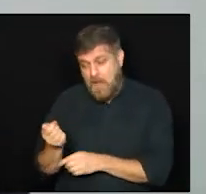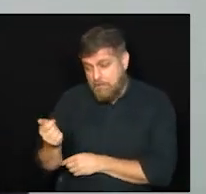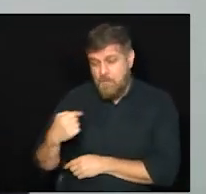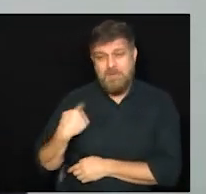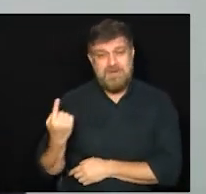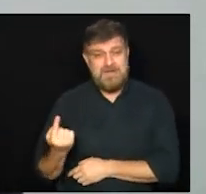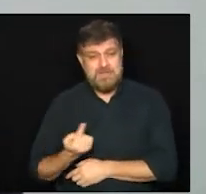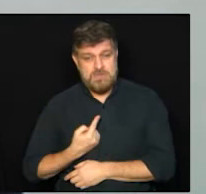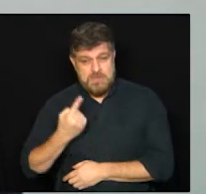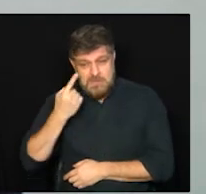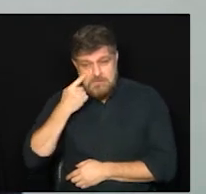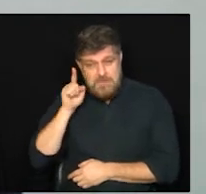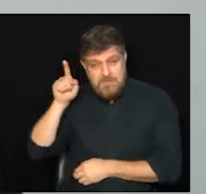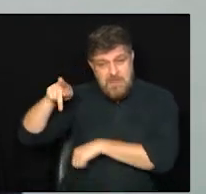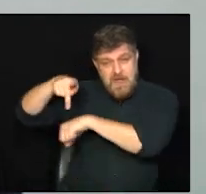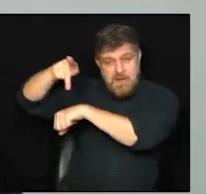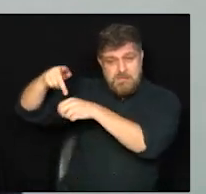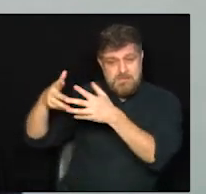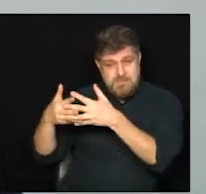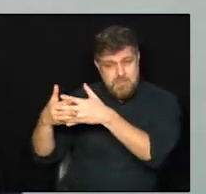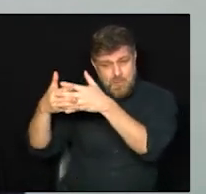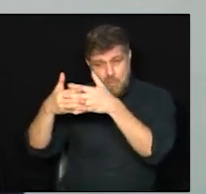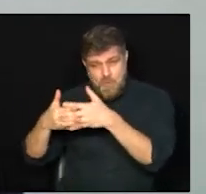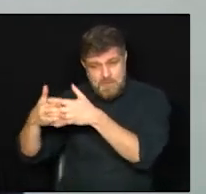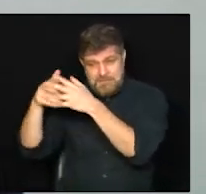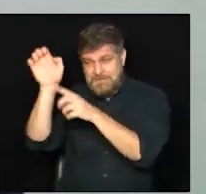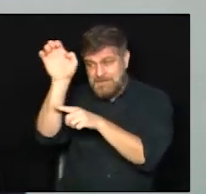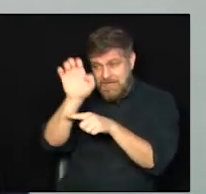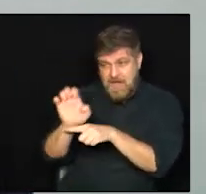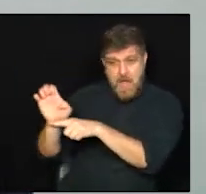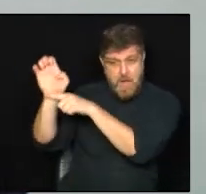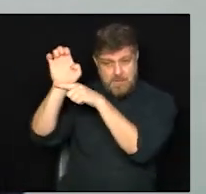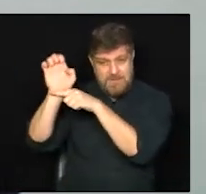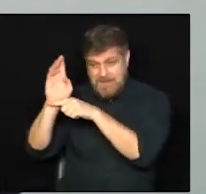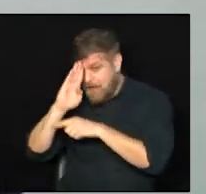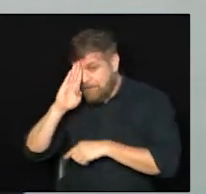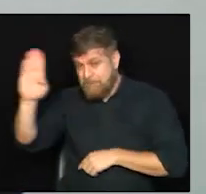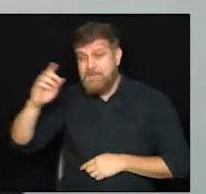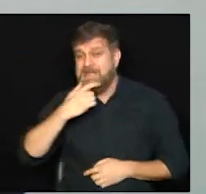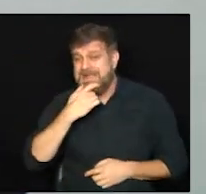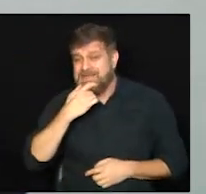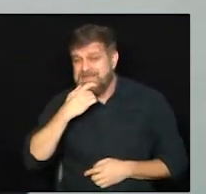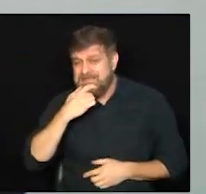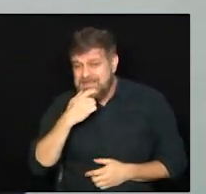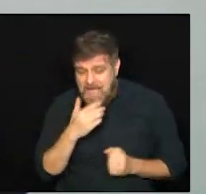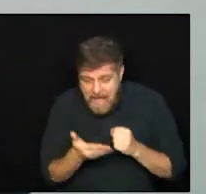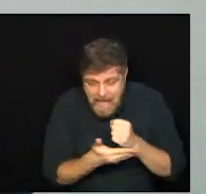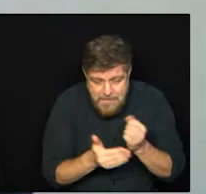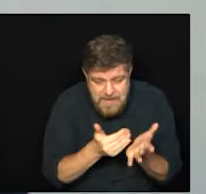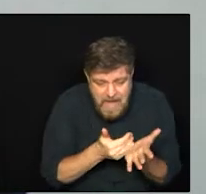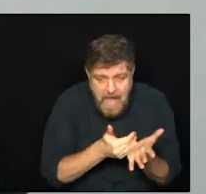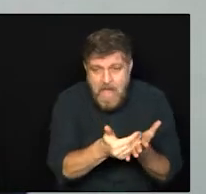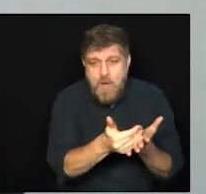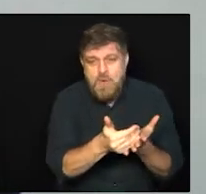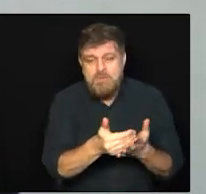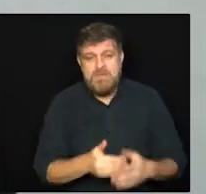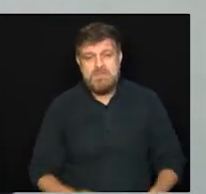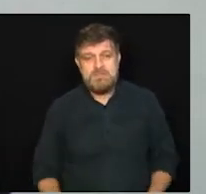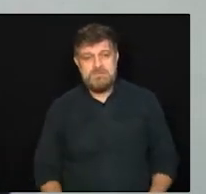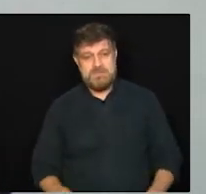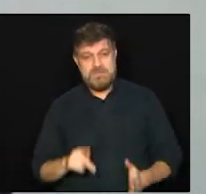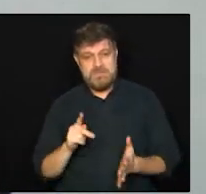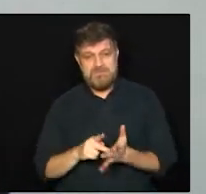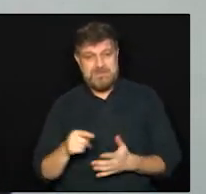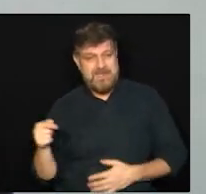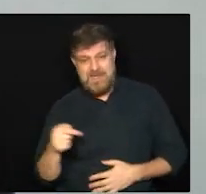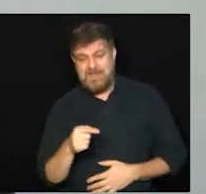vendo nos Estados Unidos e Europa, especialmente Inglaterra. É o que primeiro vai puxar, mas realmente ele não